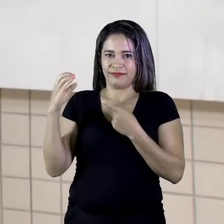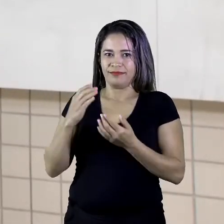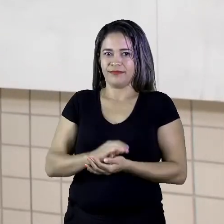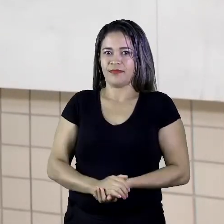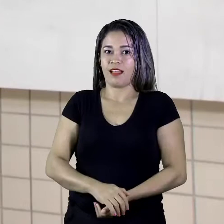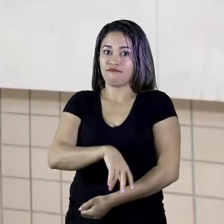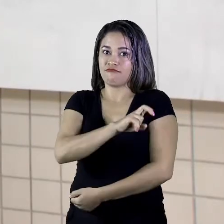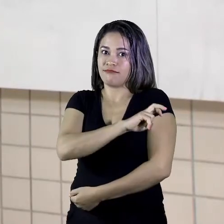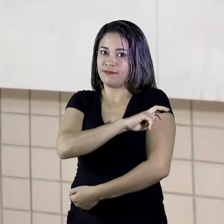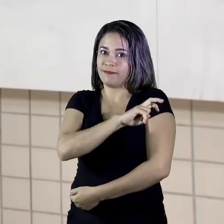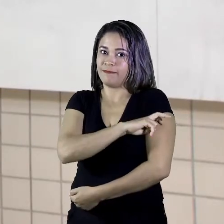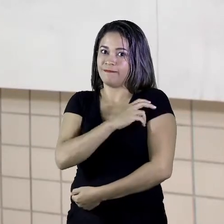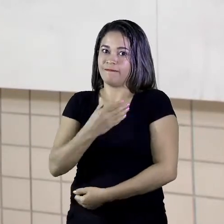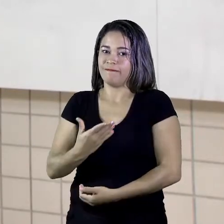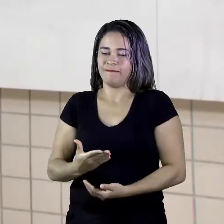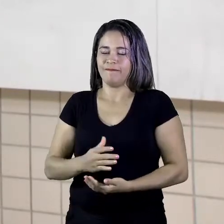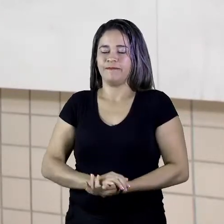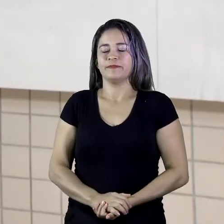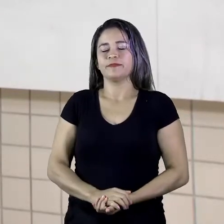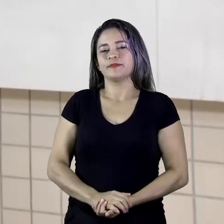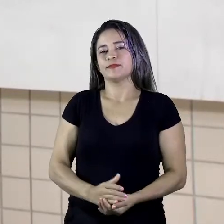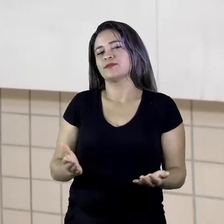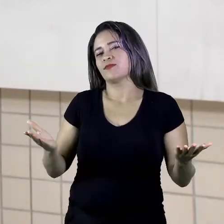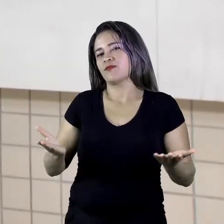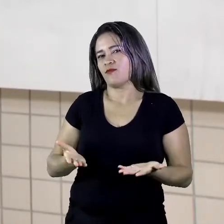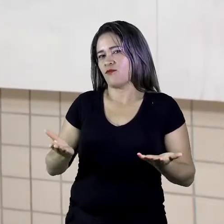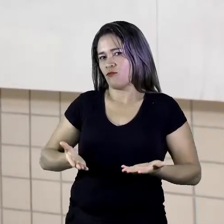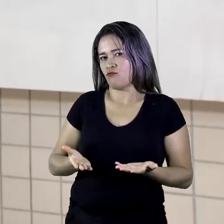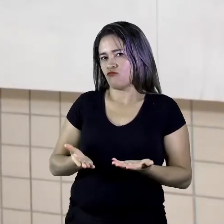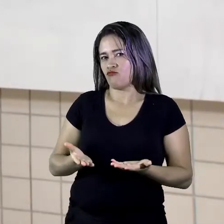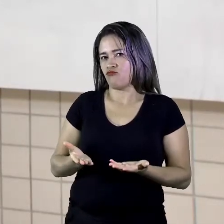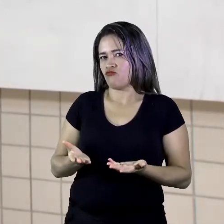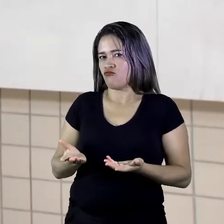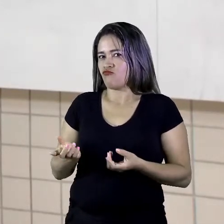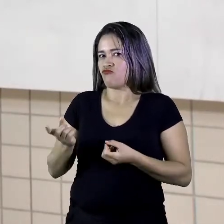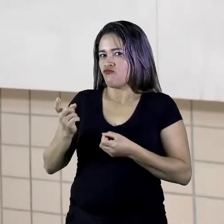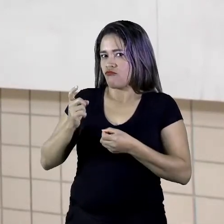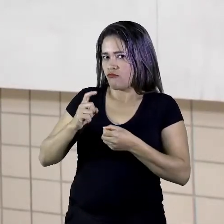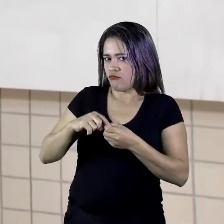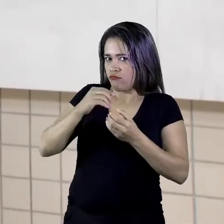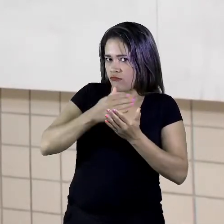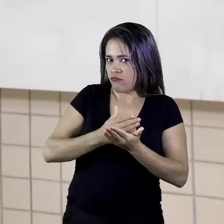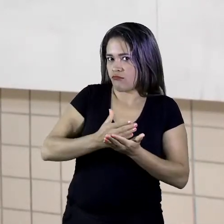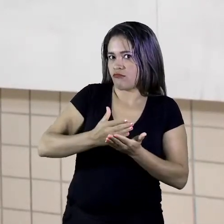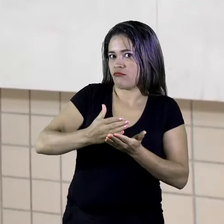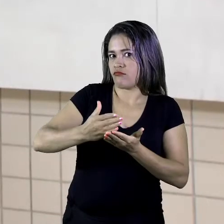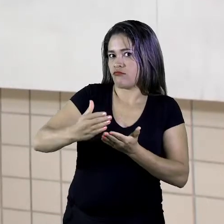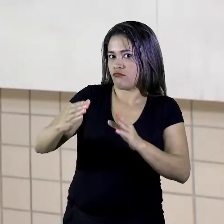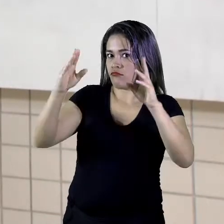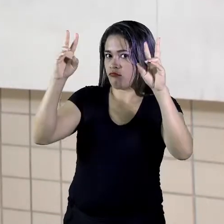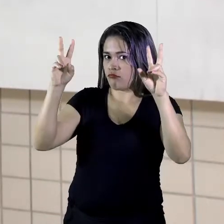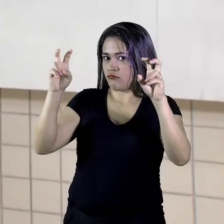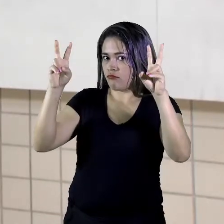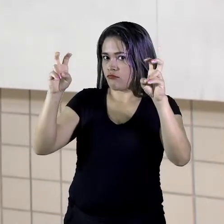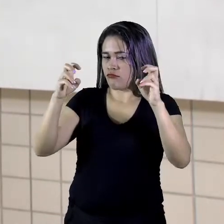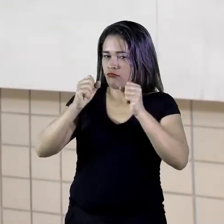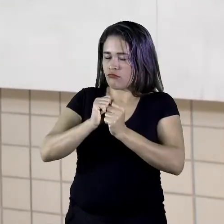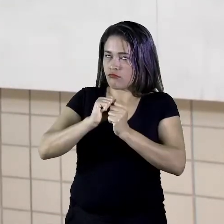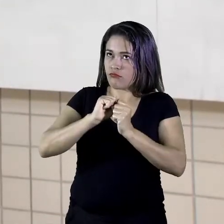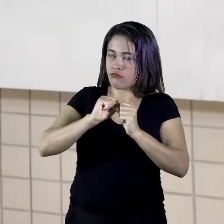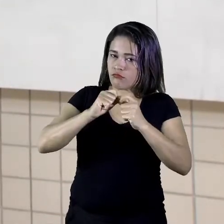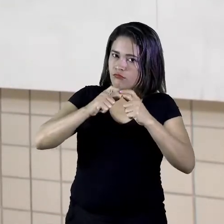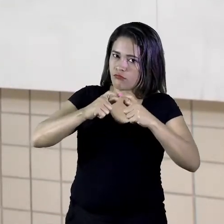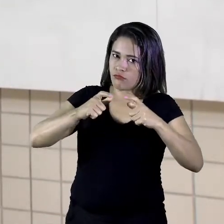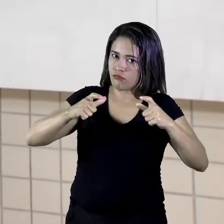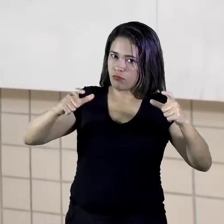5º ano. Então hoje nós vamos retomar alguns assuntos e dar continuidade também, ampliando um pouquinho o